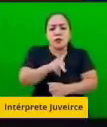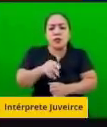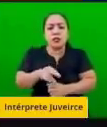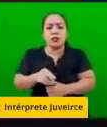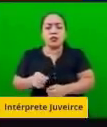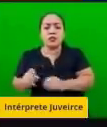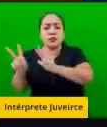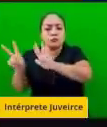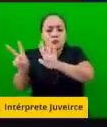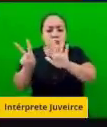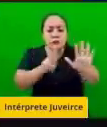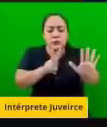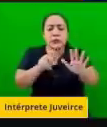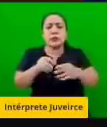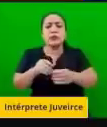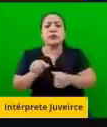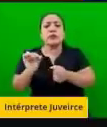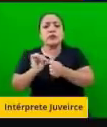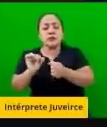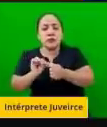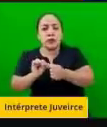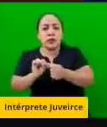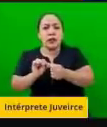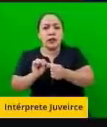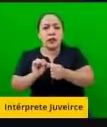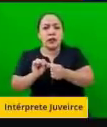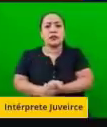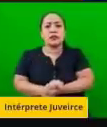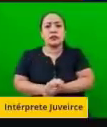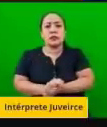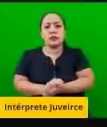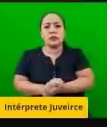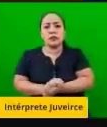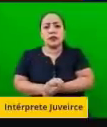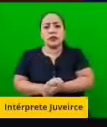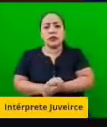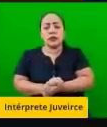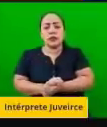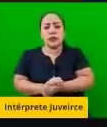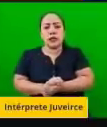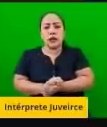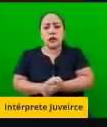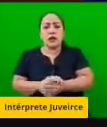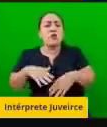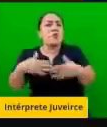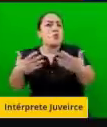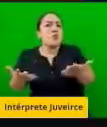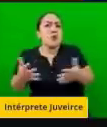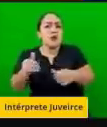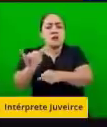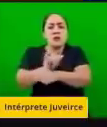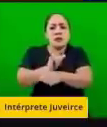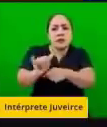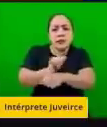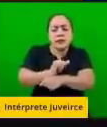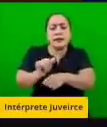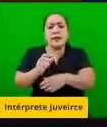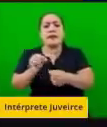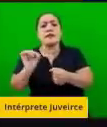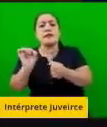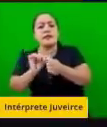semanal, né, e quais os instrumentos, quais os mecanismos, quais as ferramentas que ele está se valendo para fazer esse